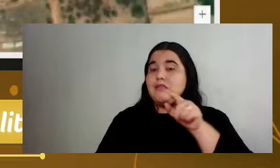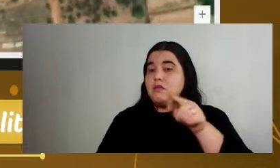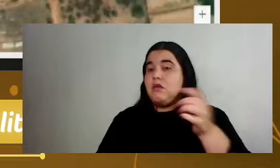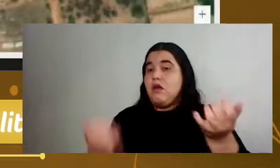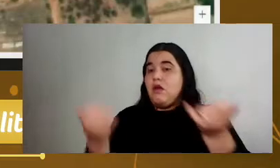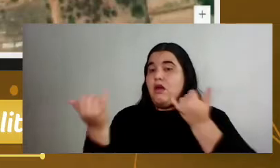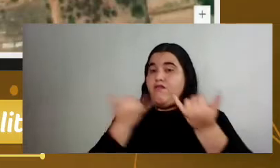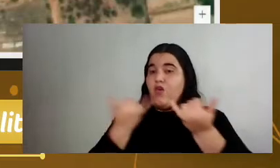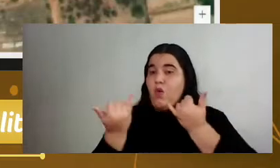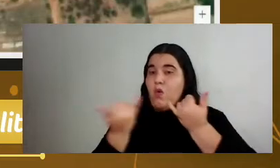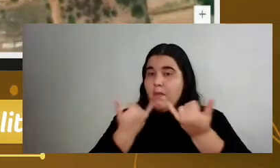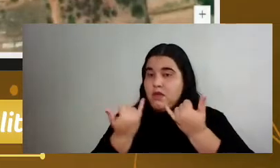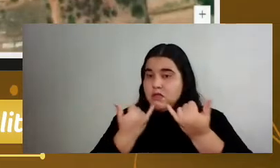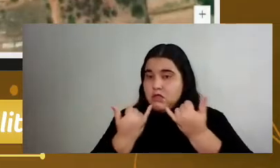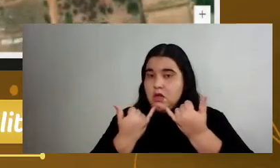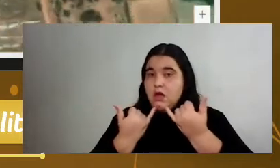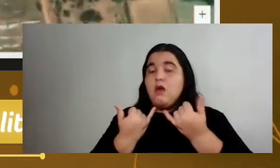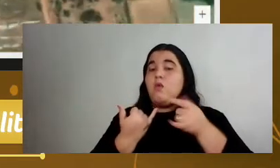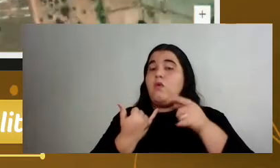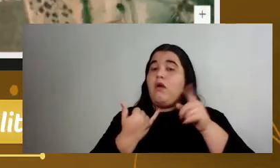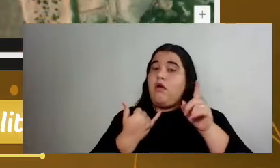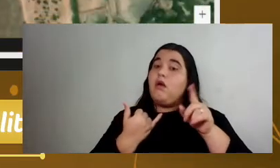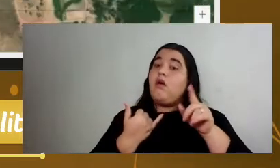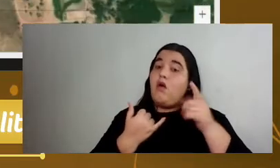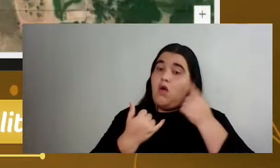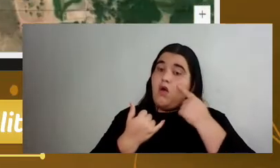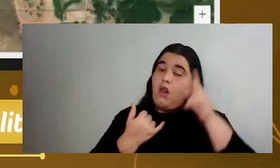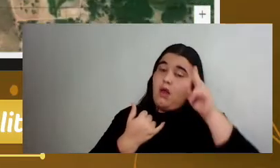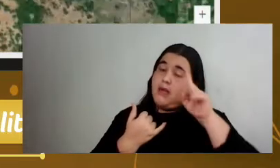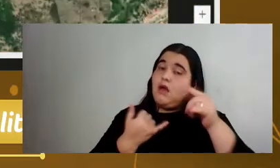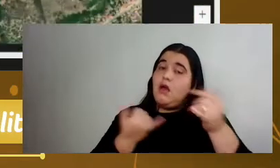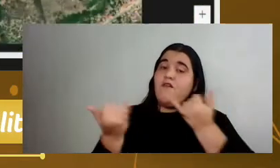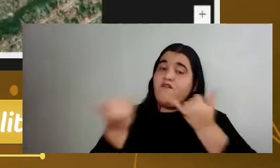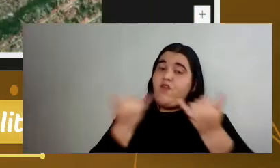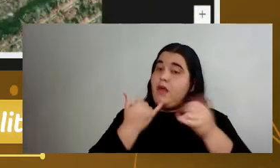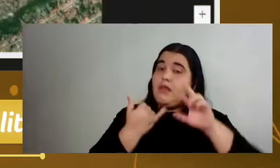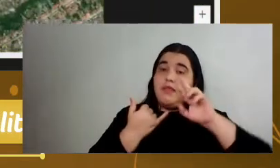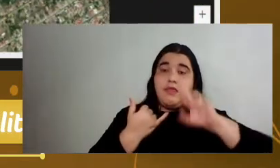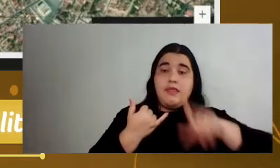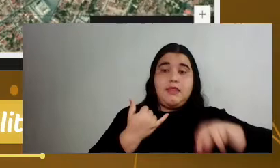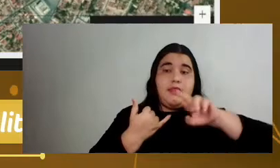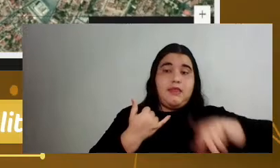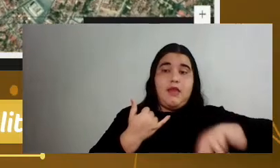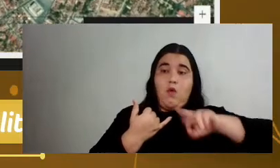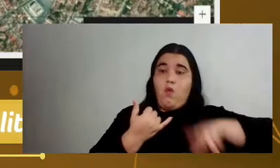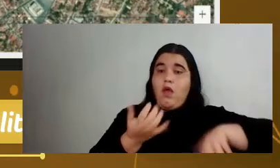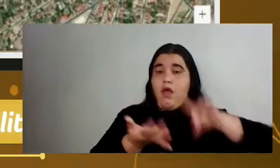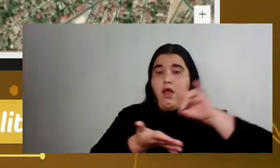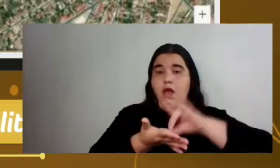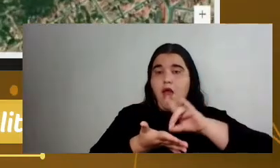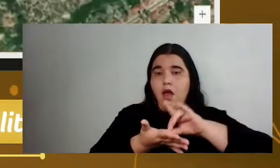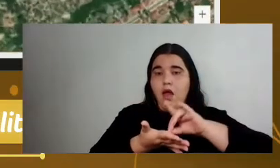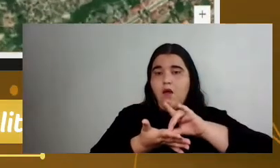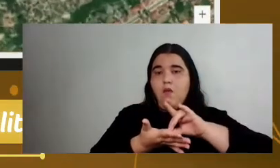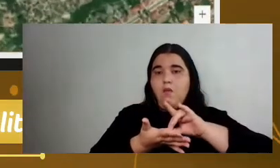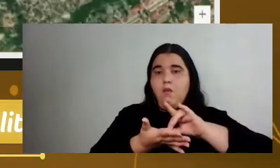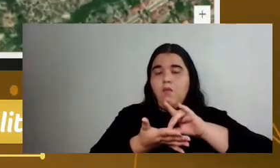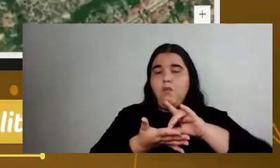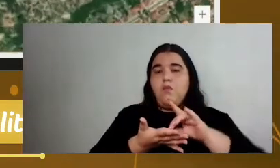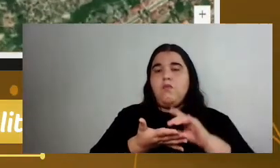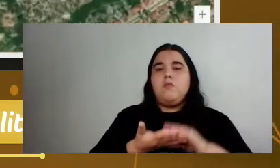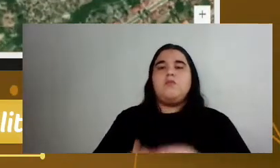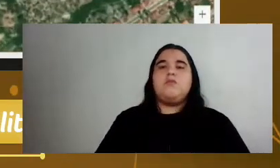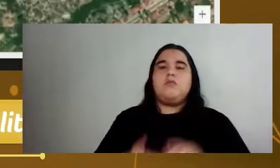colocou, não são os dados reais, né? Mas se fossem reais, por favor, Silas, deixa aí. Opa, você baixou aí, dá mais